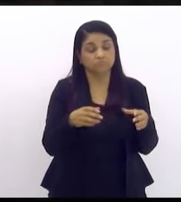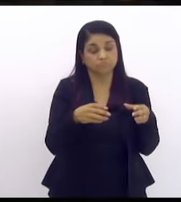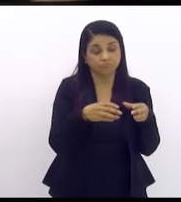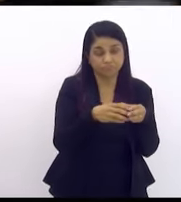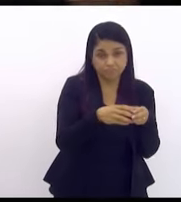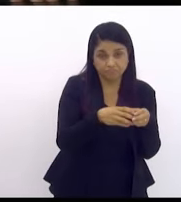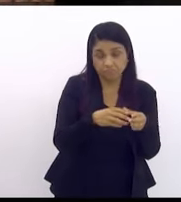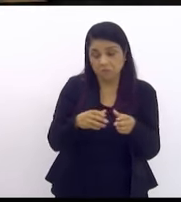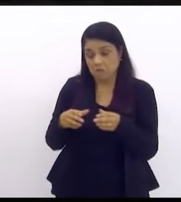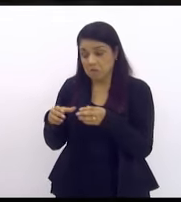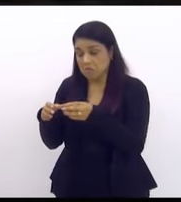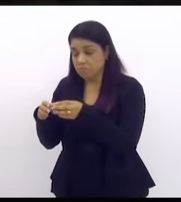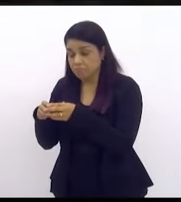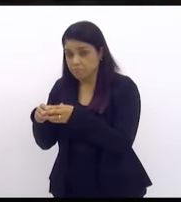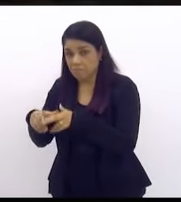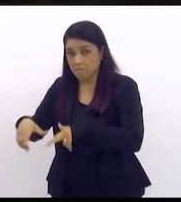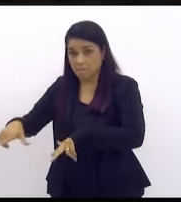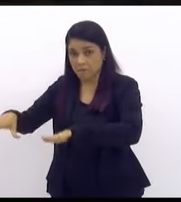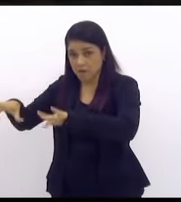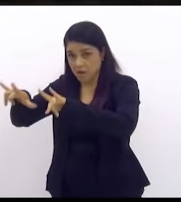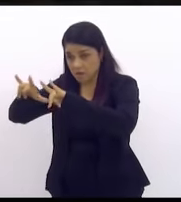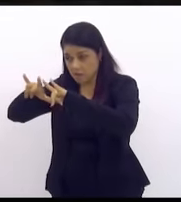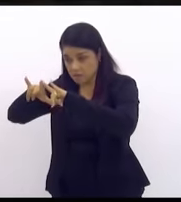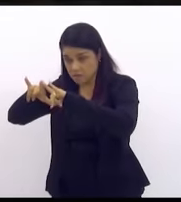e narcotráfico. Dessas